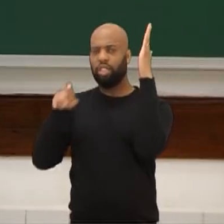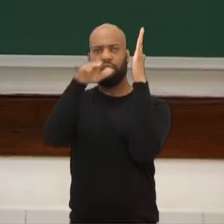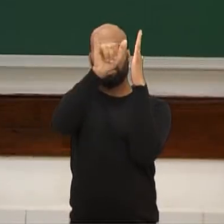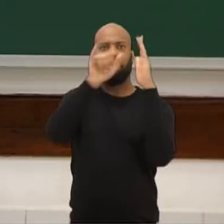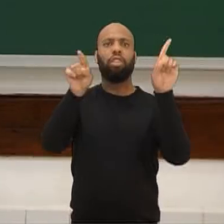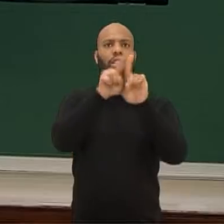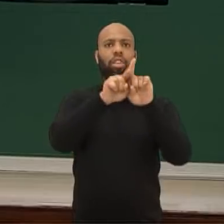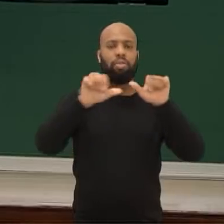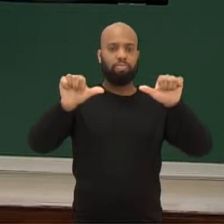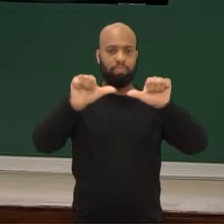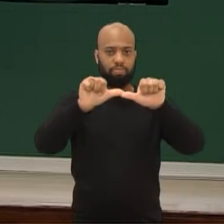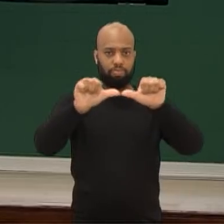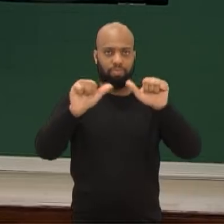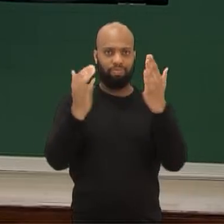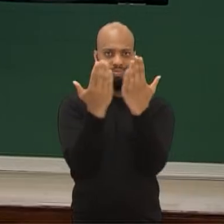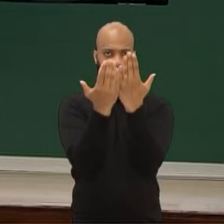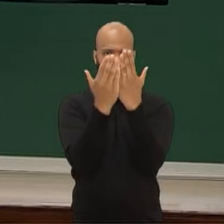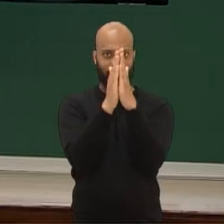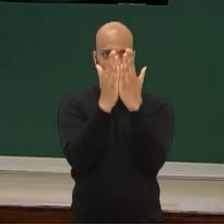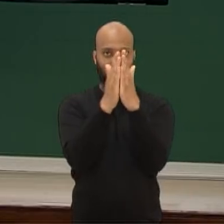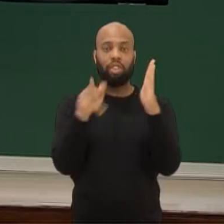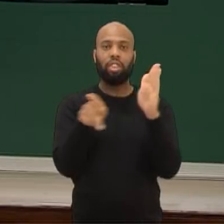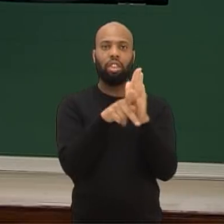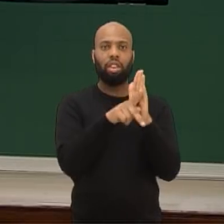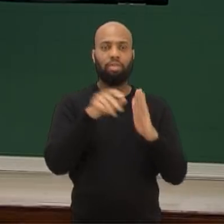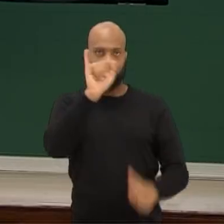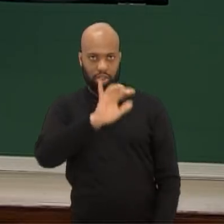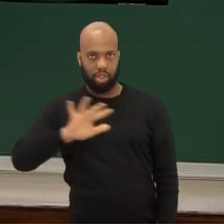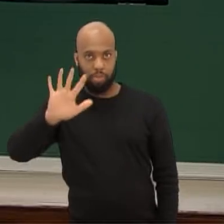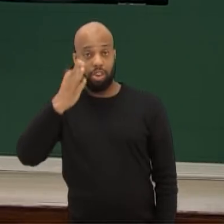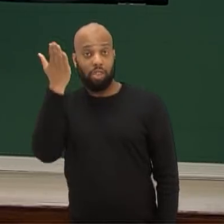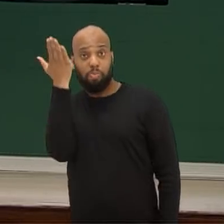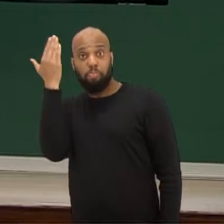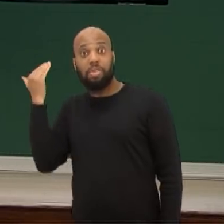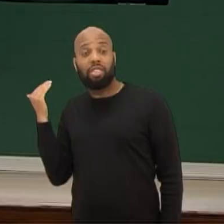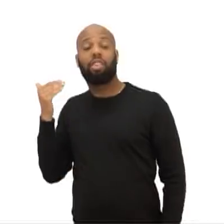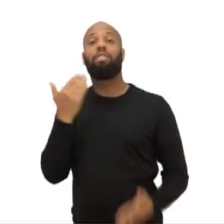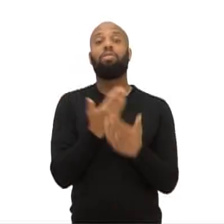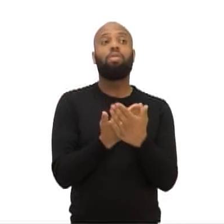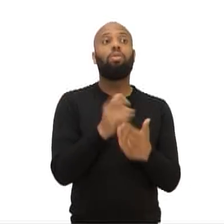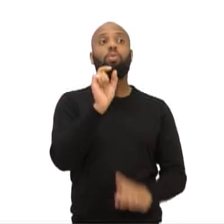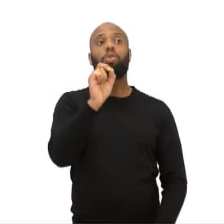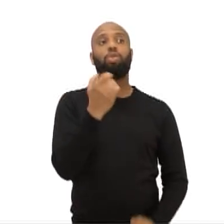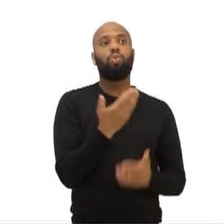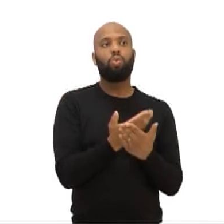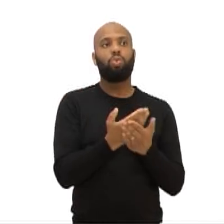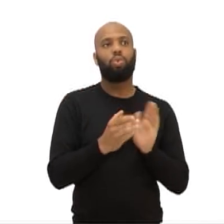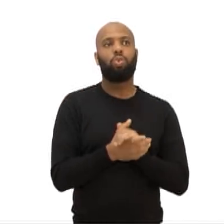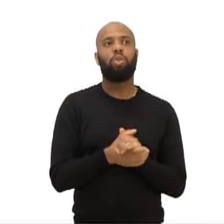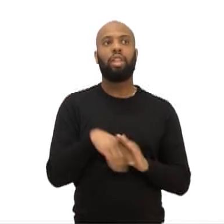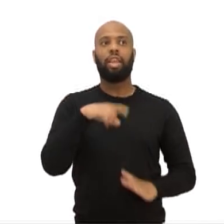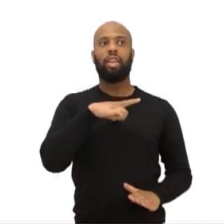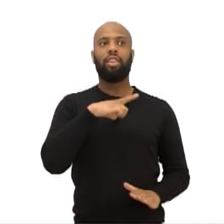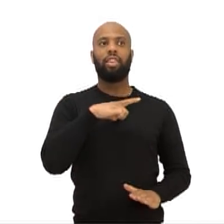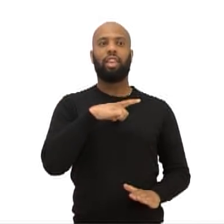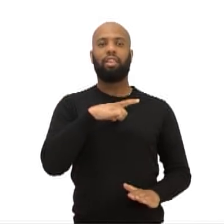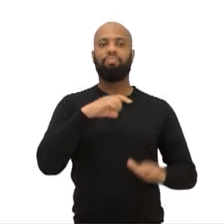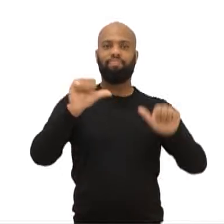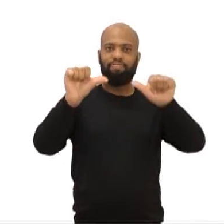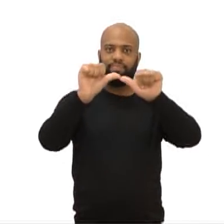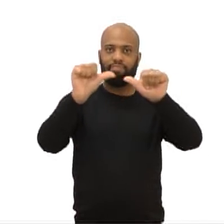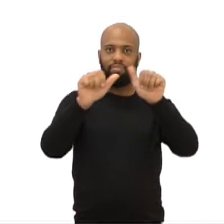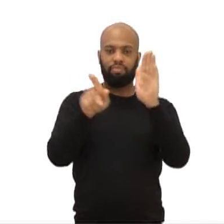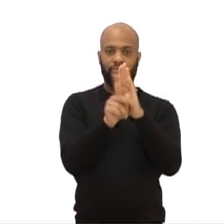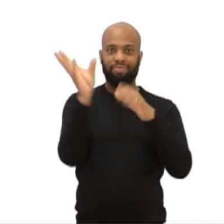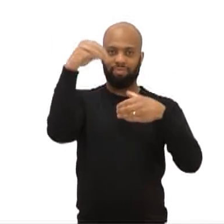sobre simetria da imagem, das figuras. Na aula anterior, especificamente, falamos sobre a simetria